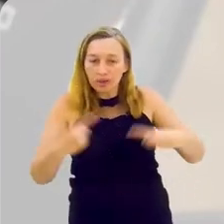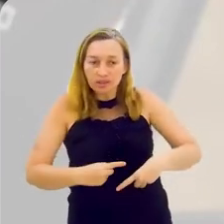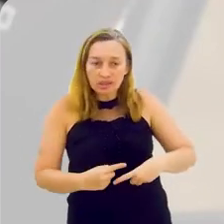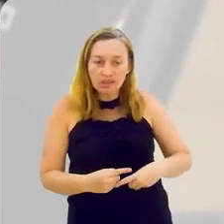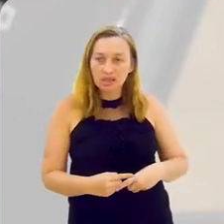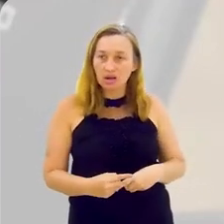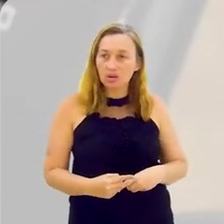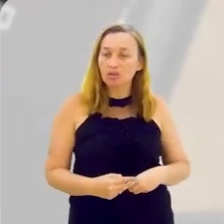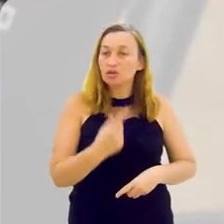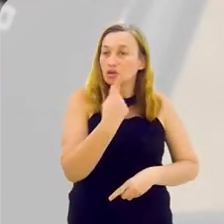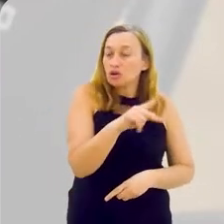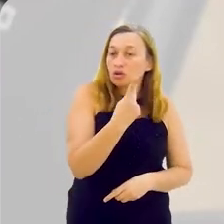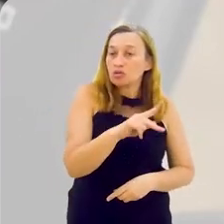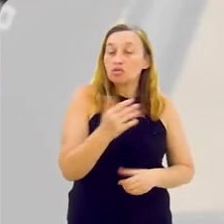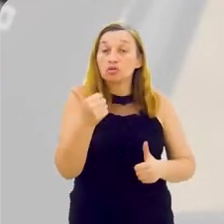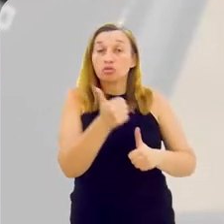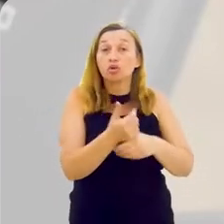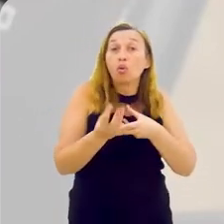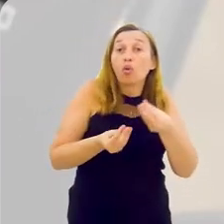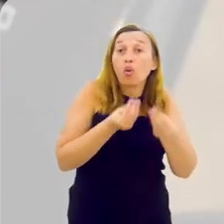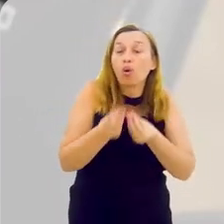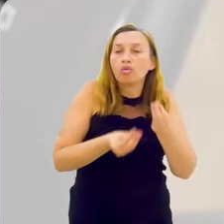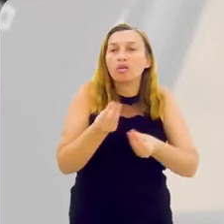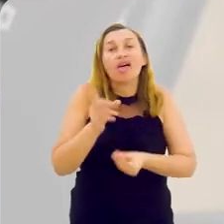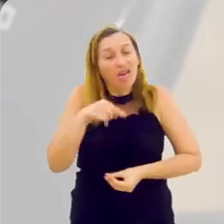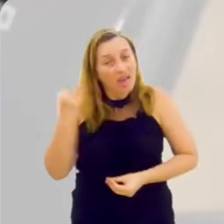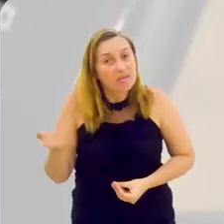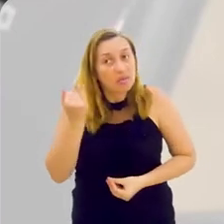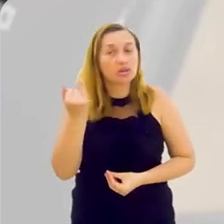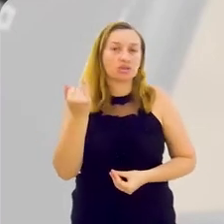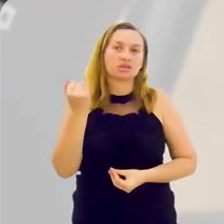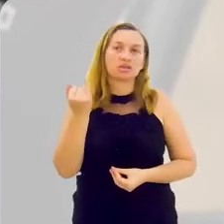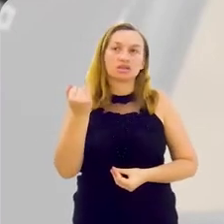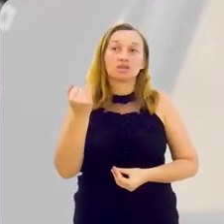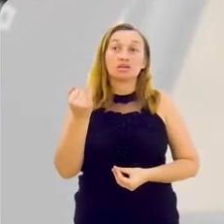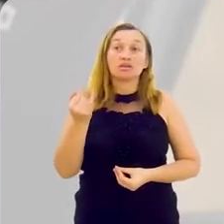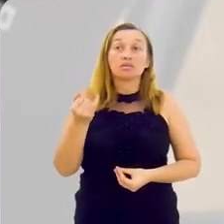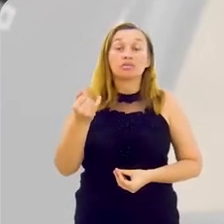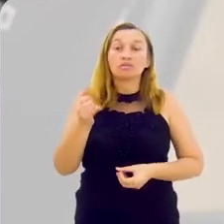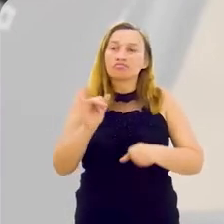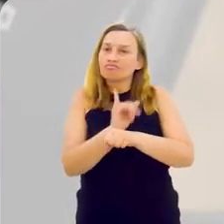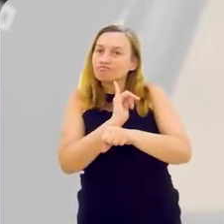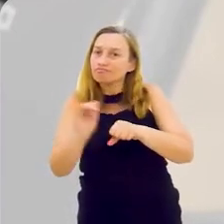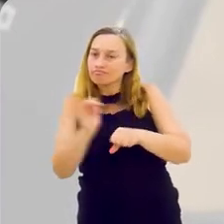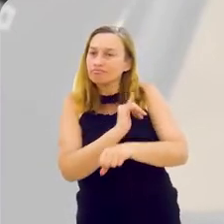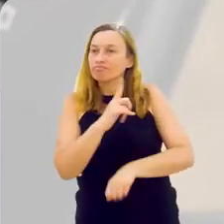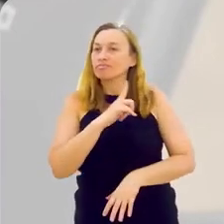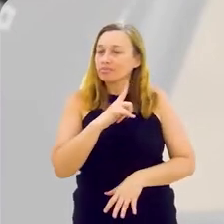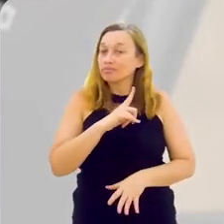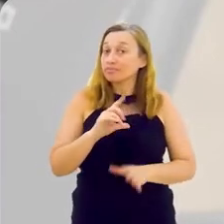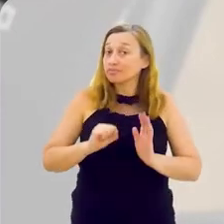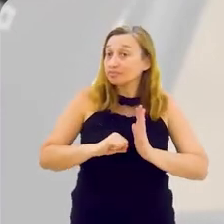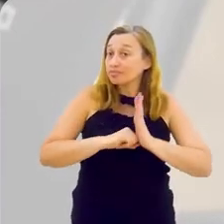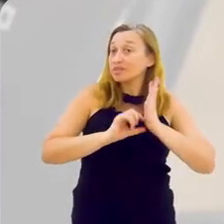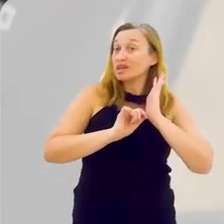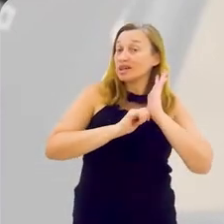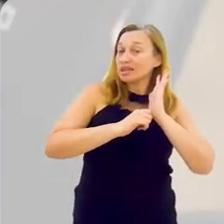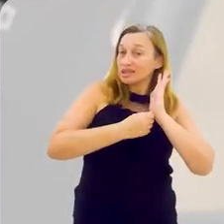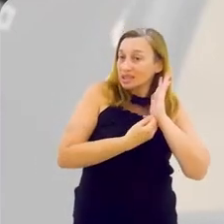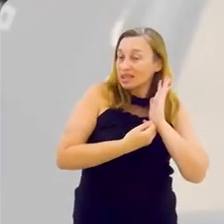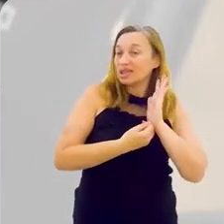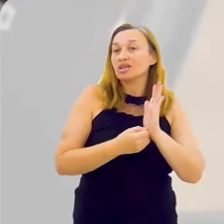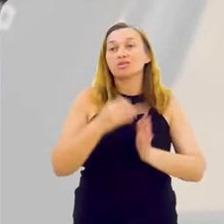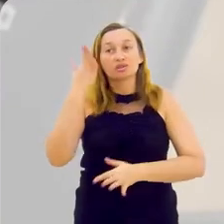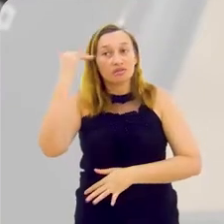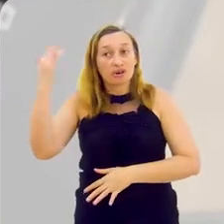seus concorrentes? Como é que está essa rivalidade, produtos substitutos? E isso é importantíssimo para você planejar,